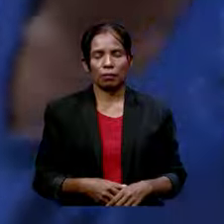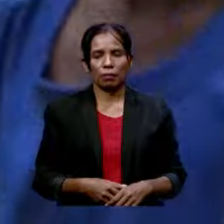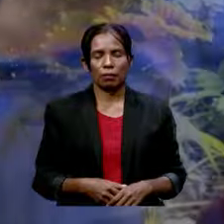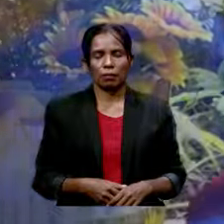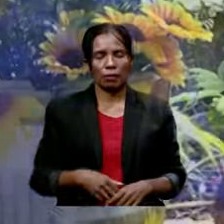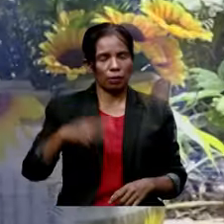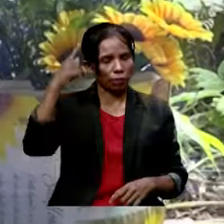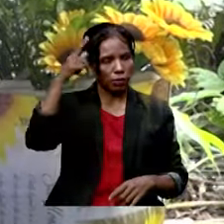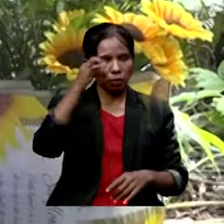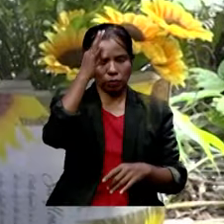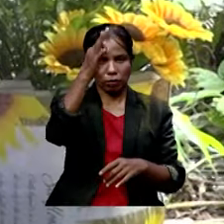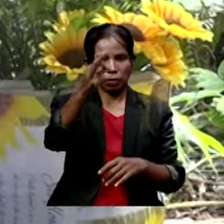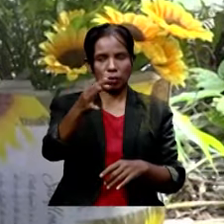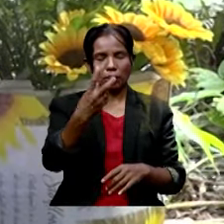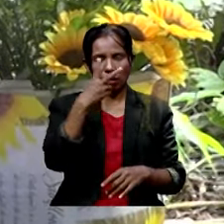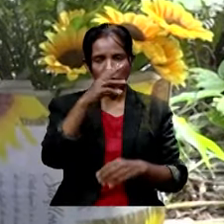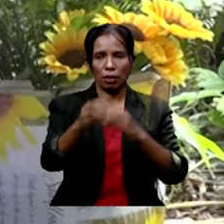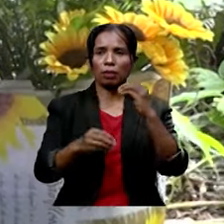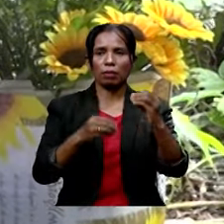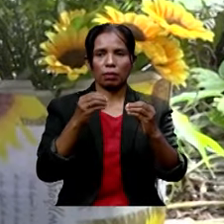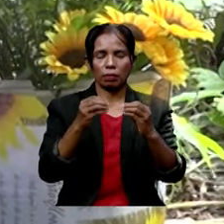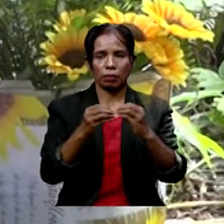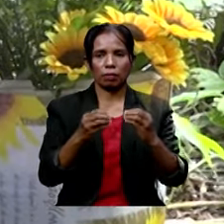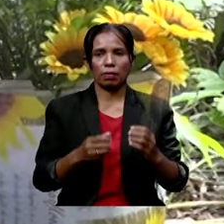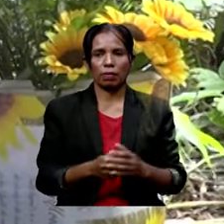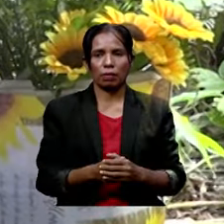Psicológico ba futuro de crescimento